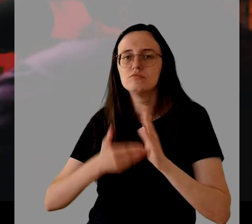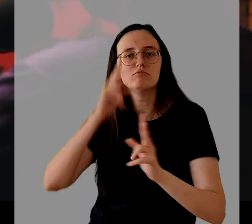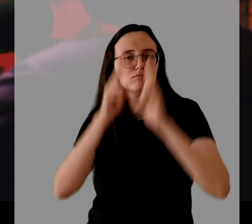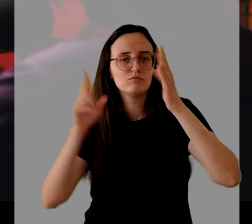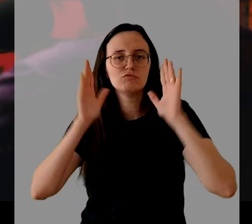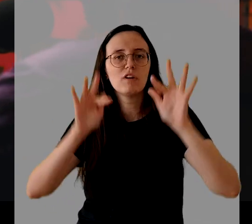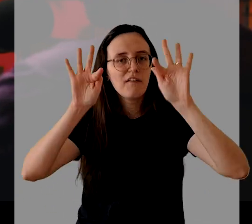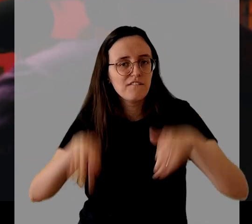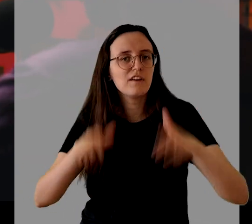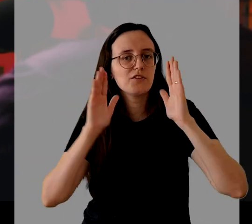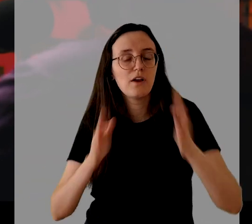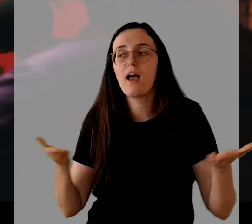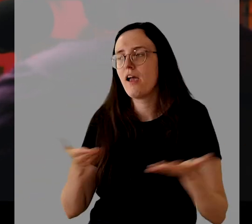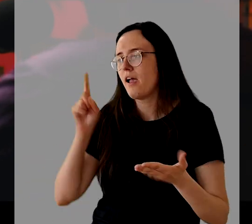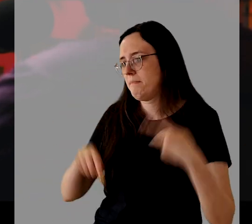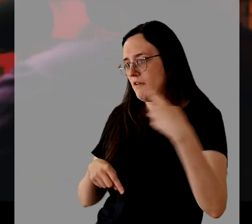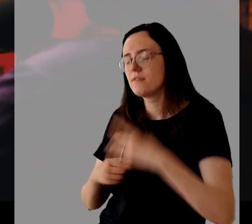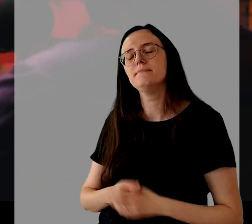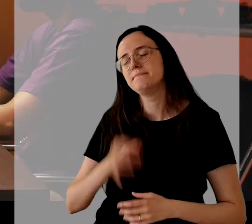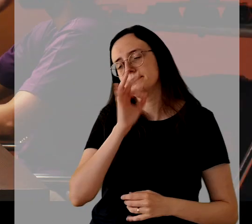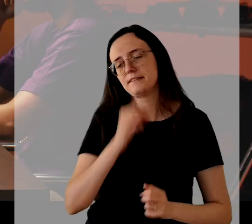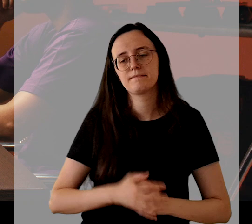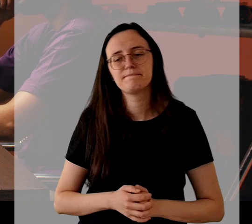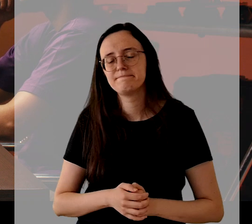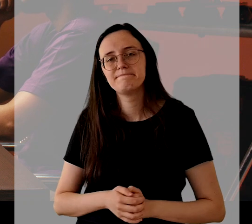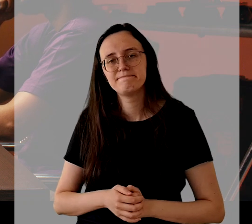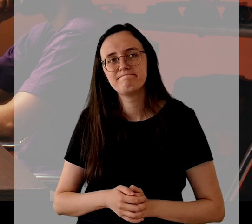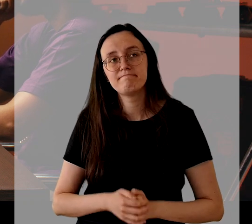pela mão do editor, já finalizou, agora vem para vocês.